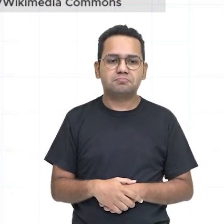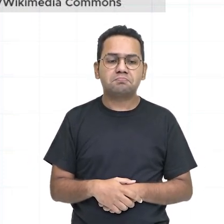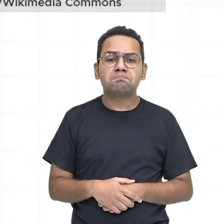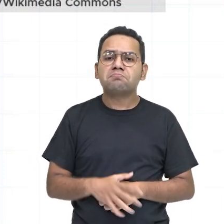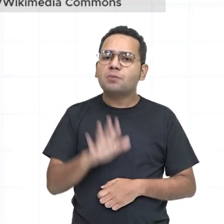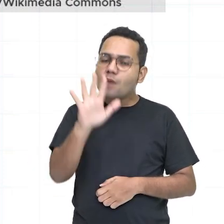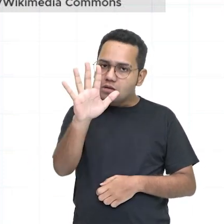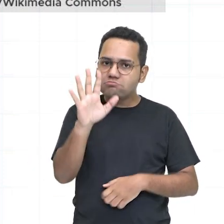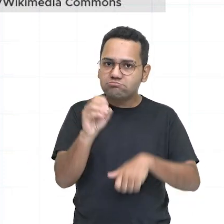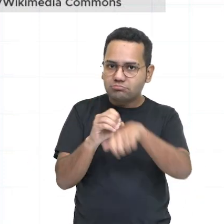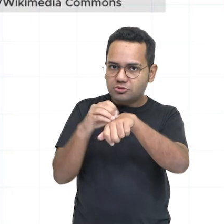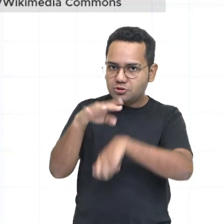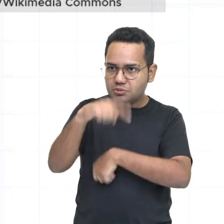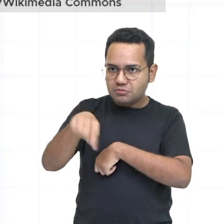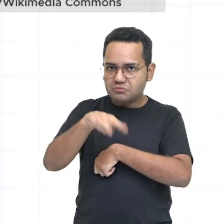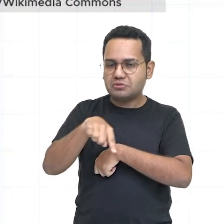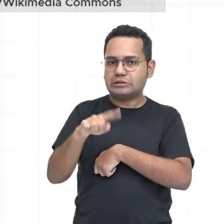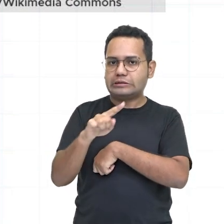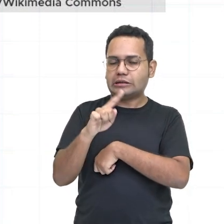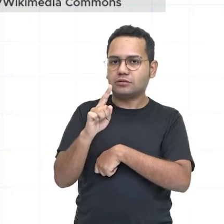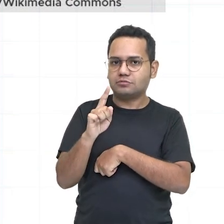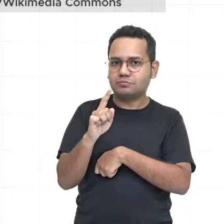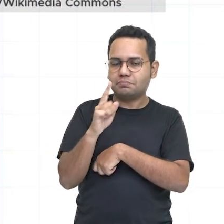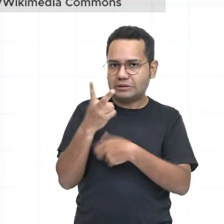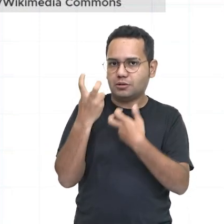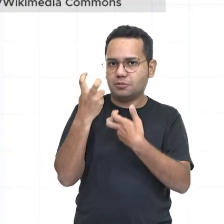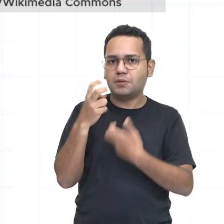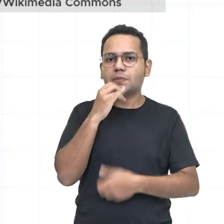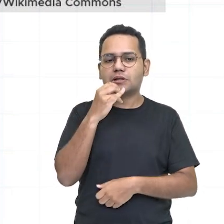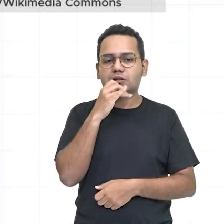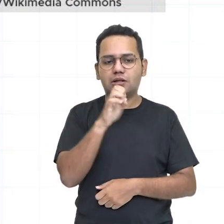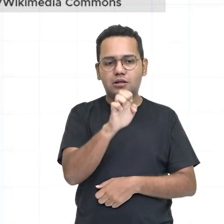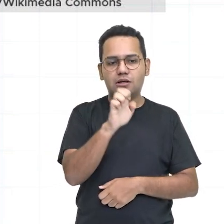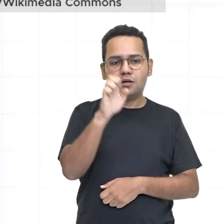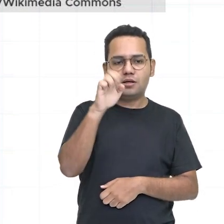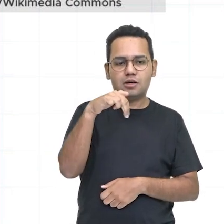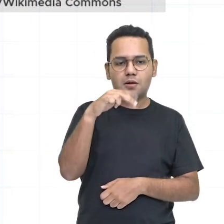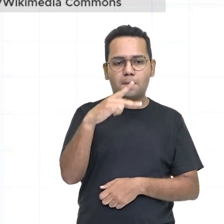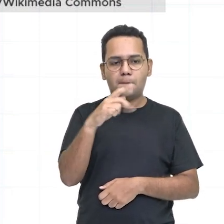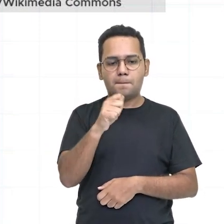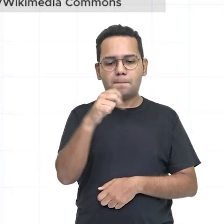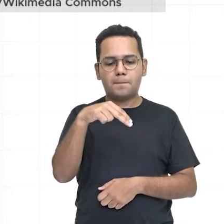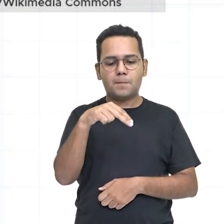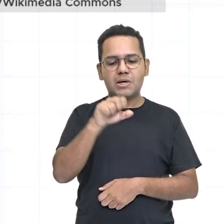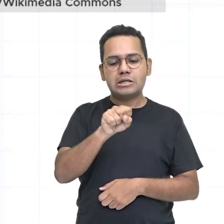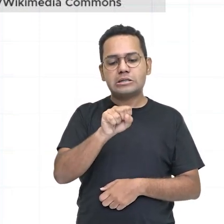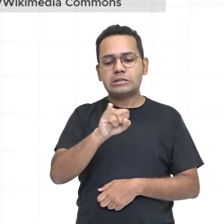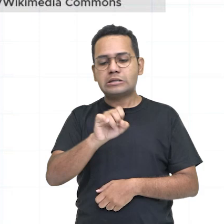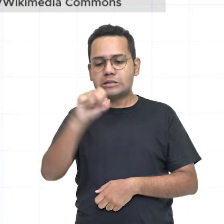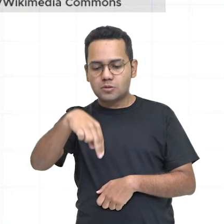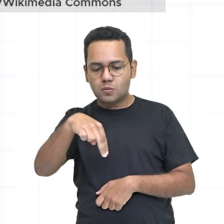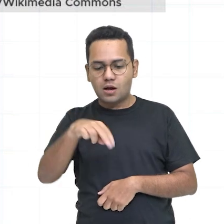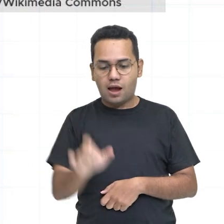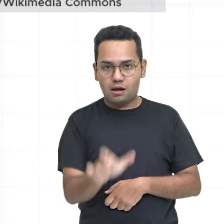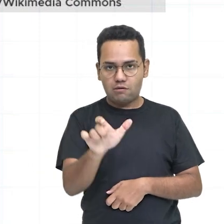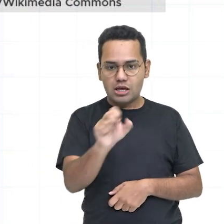assim com shan, pode ser com S ou com T, ela vai ser são.